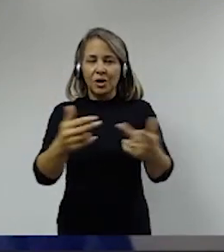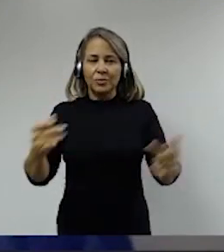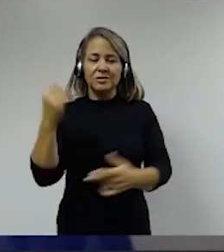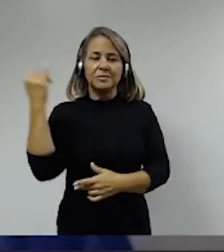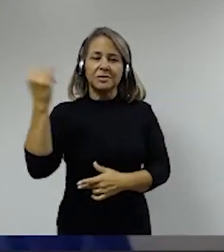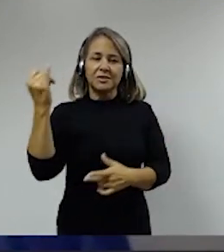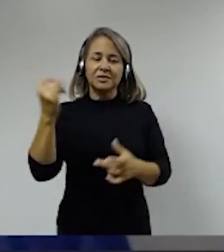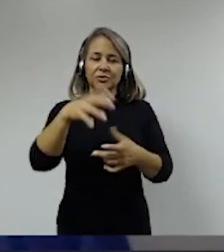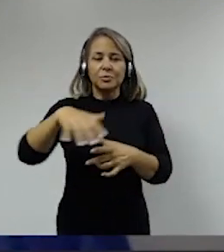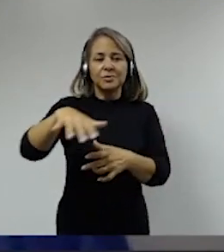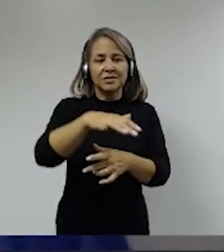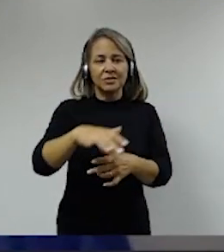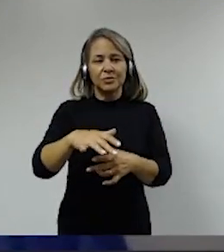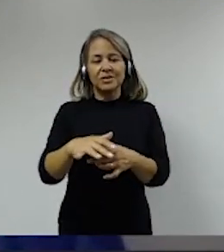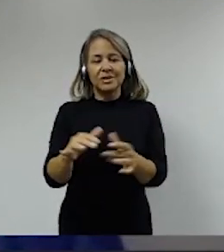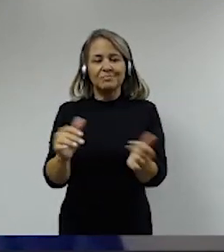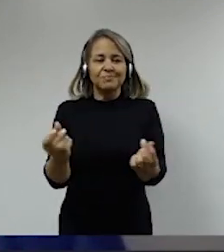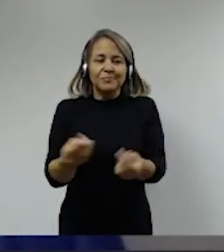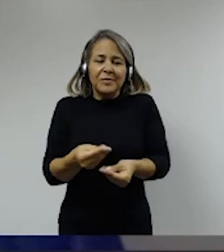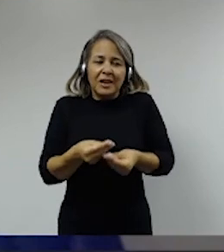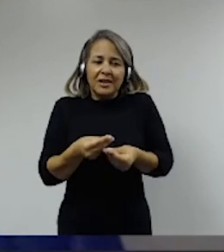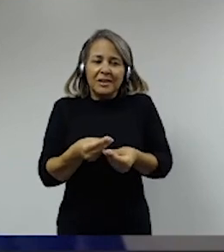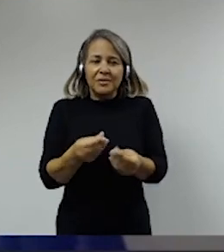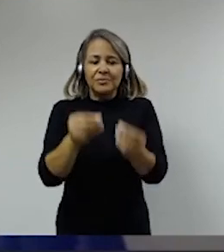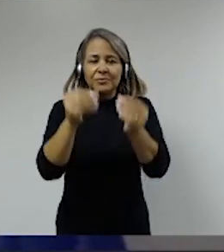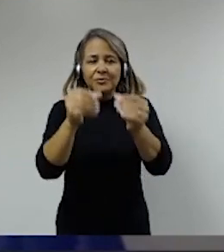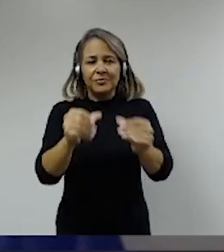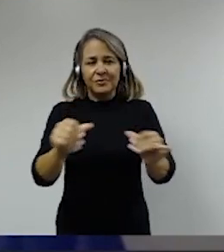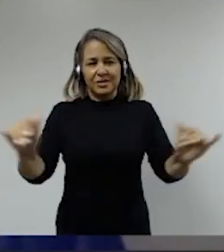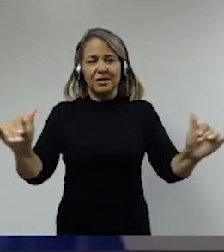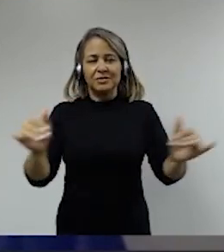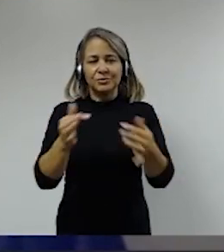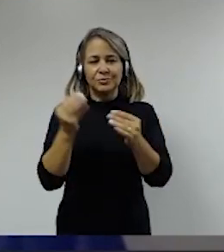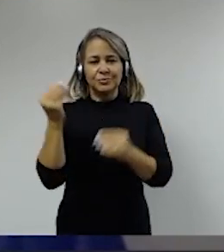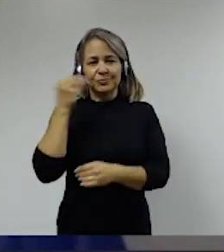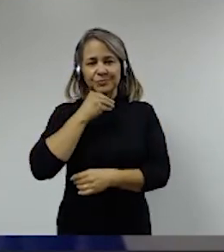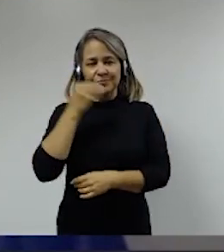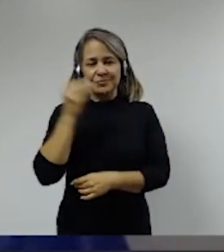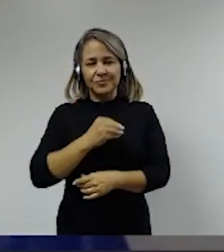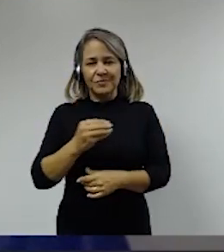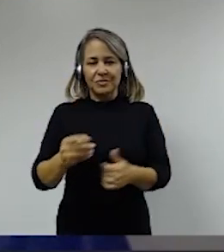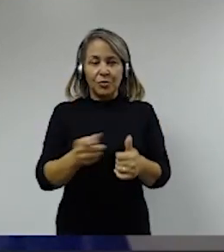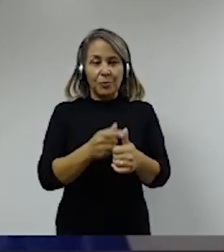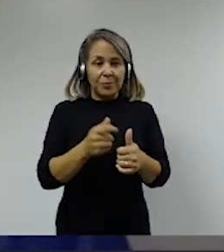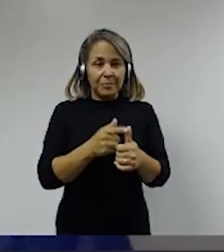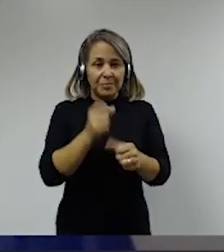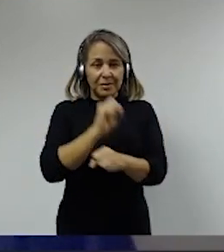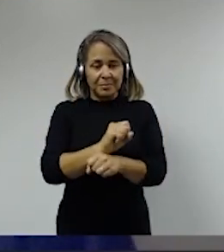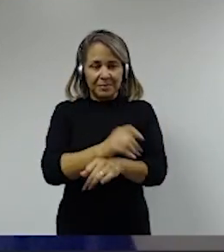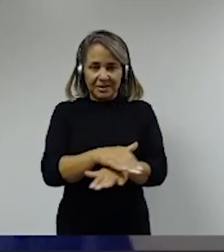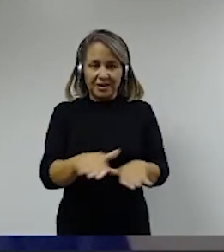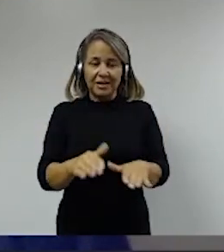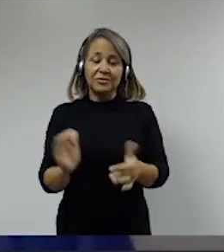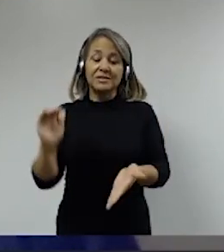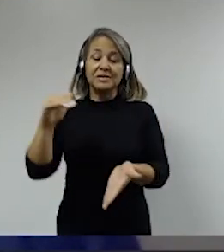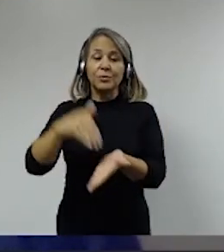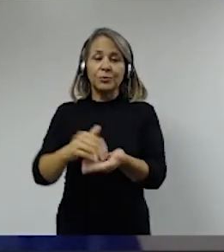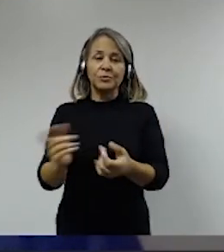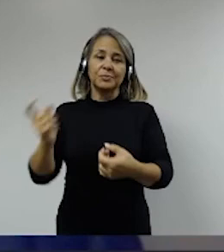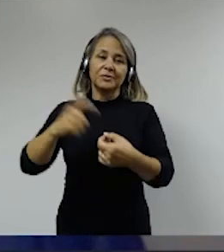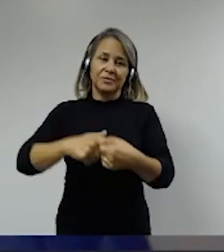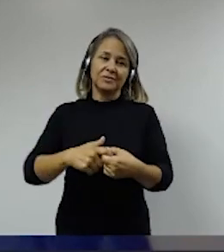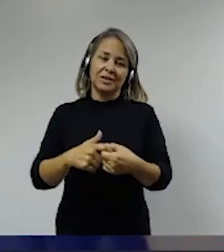esse setor, que é tão delicado, como já falei antes, que parou, foi o primeiro a parar e será o último